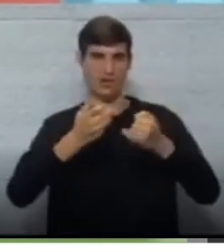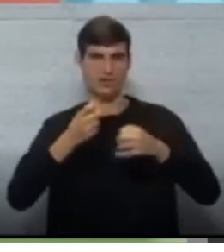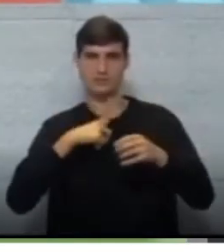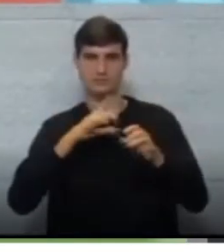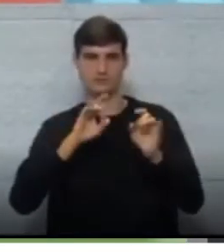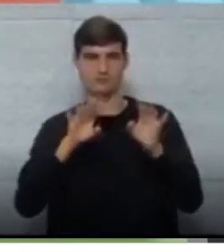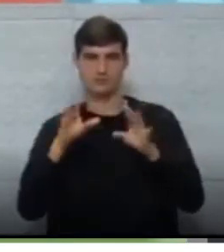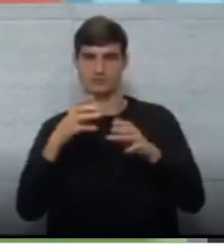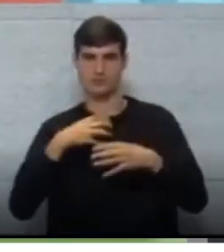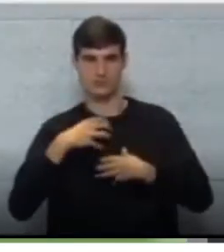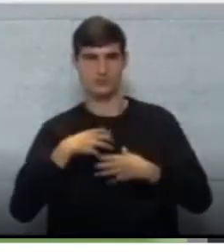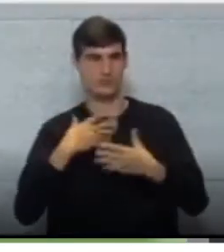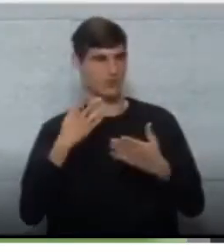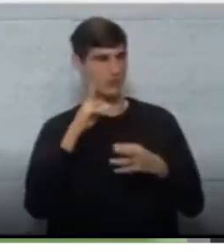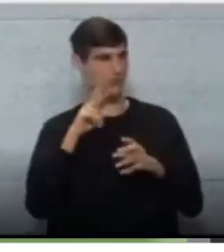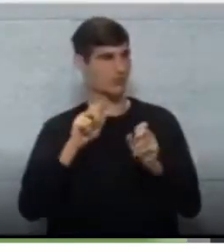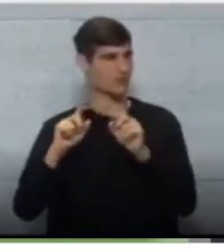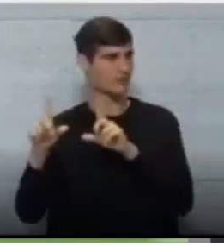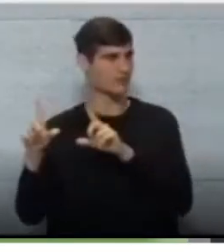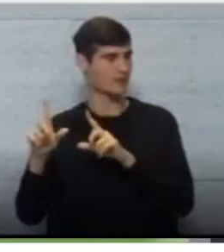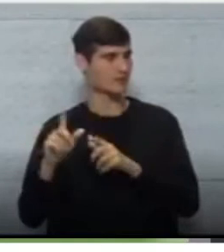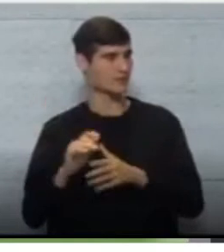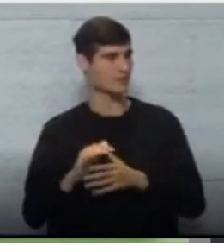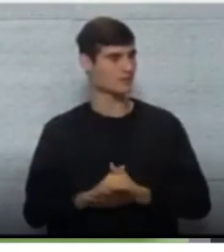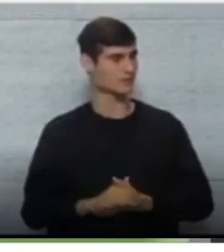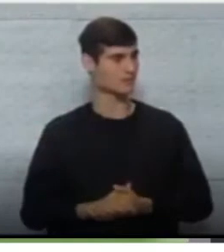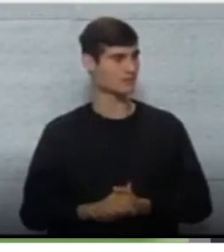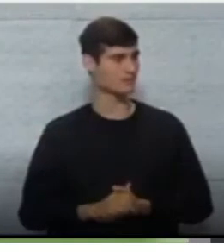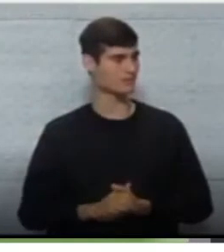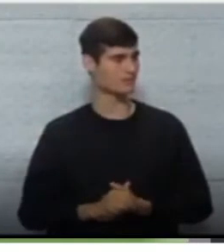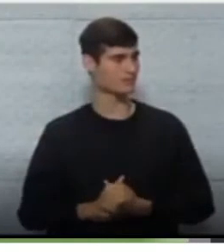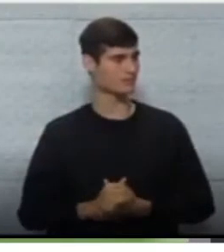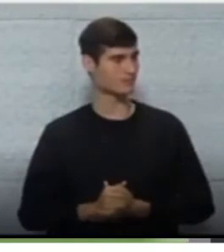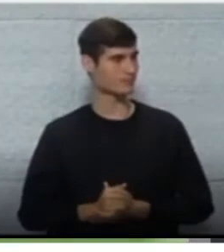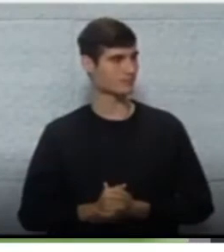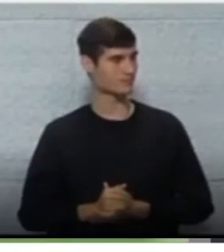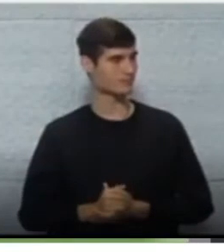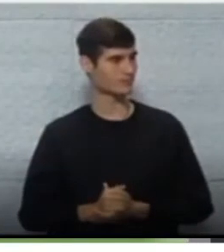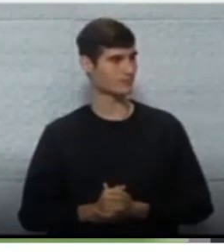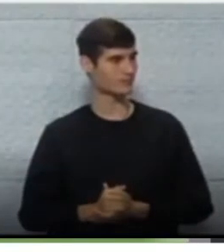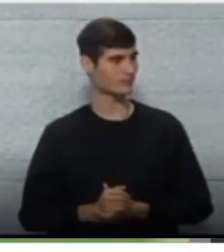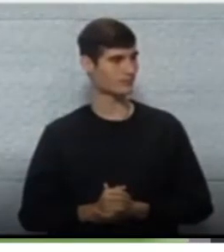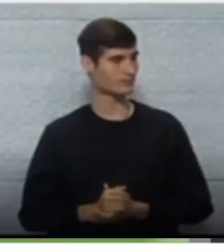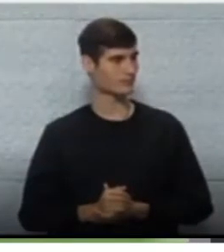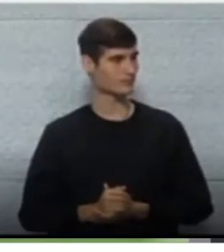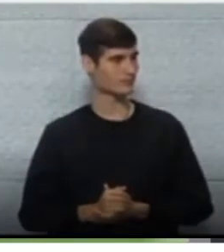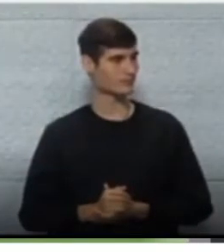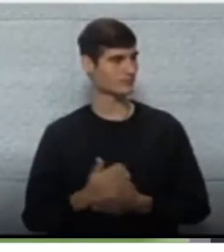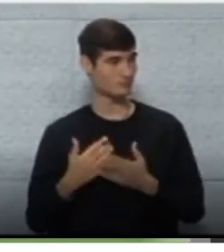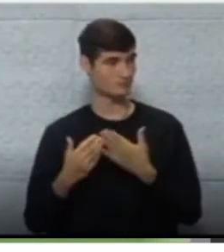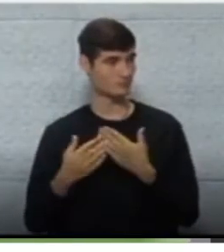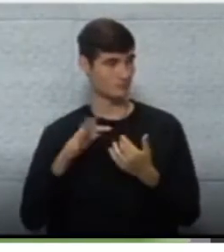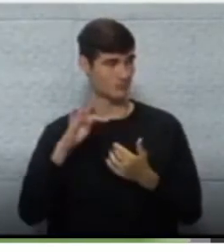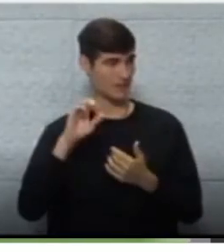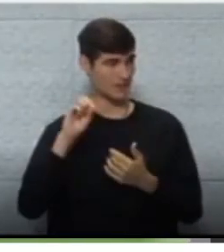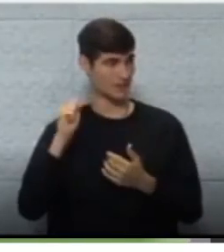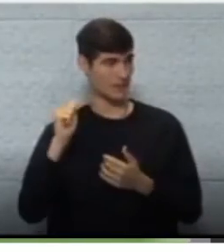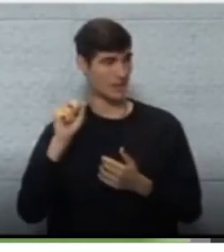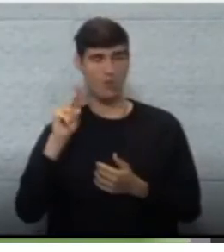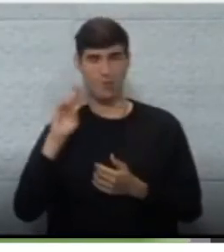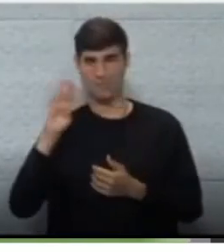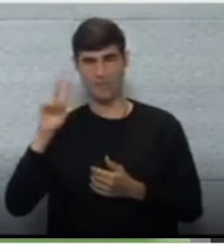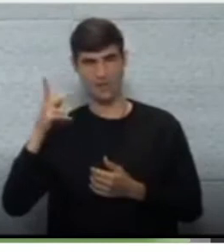amostra. Tudo bem? Então, vamos para o slide para a gente ver mais um resultado. O resultado tanto do TSA quanto do CAL do